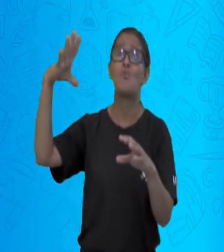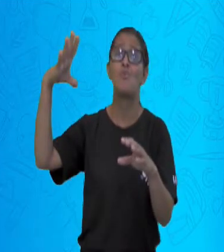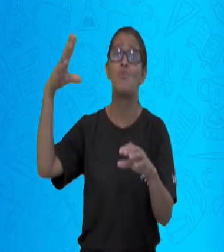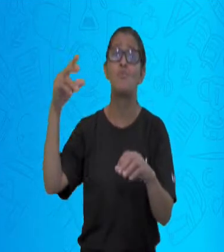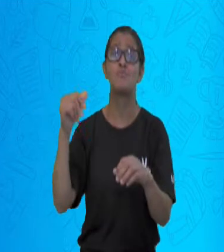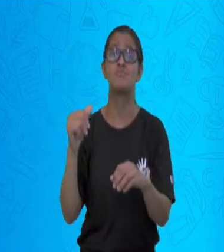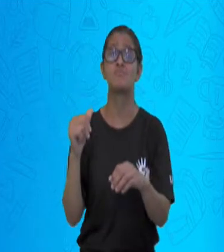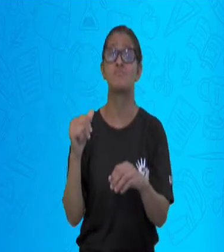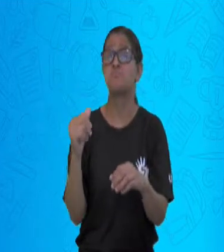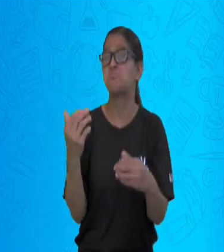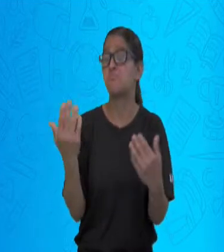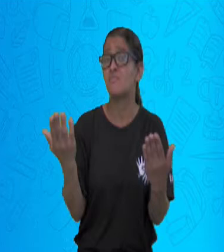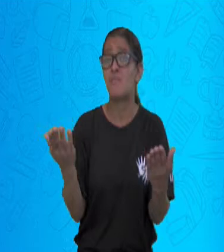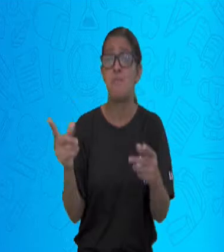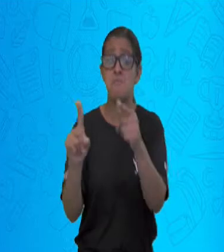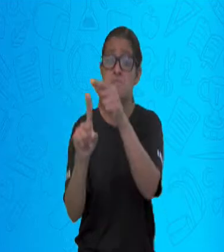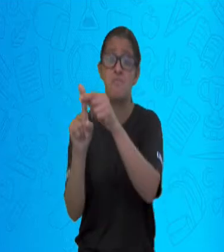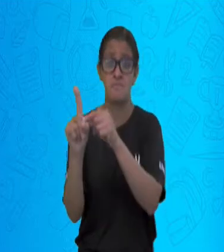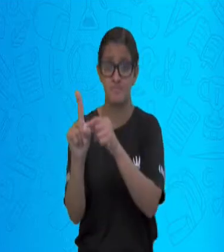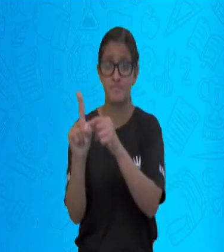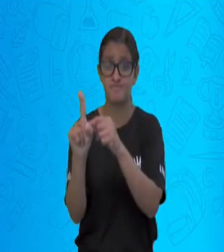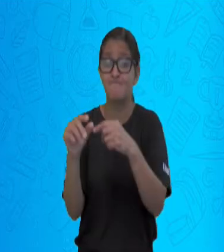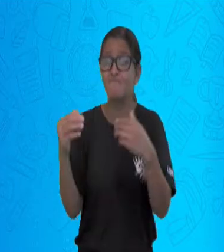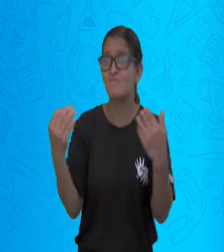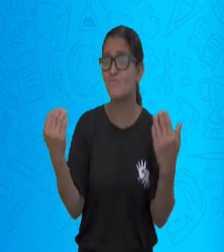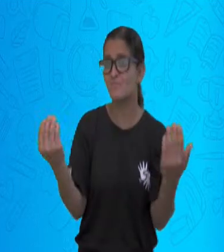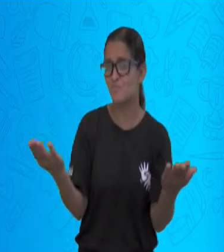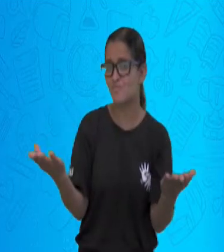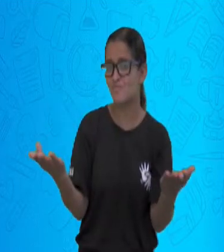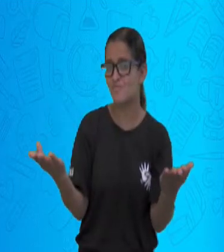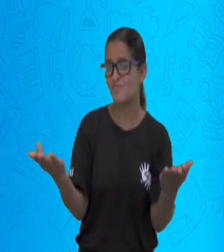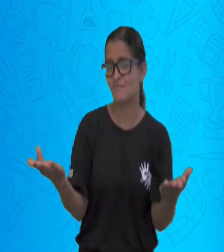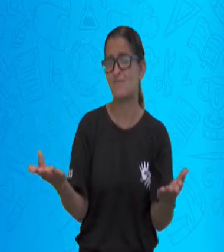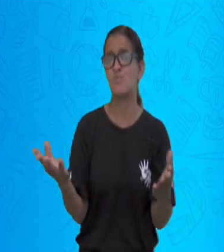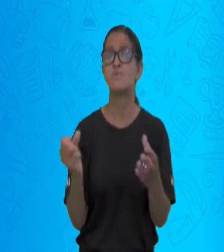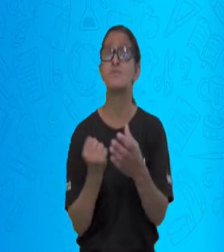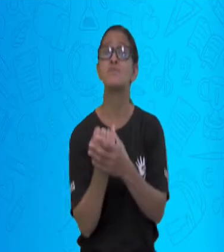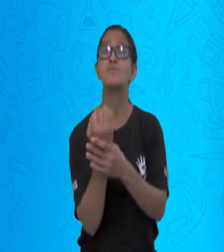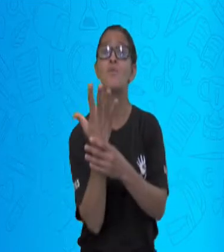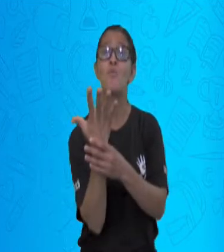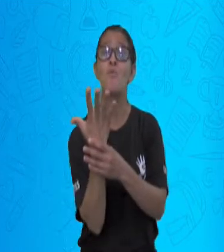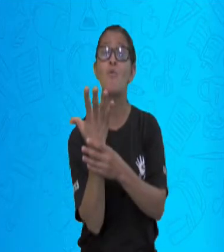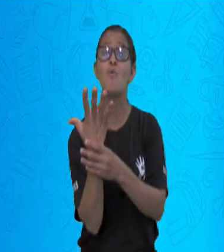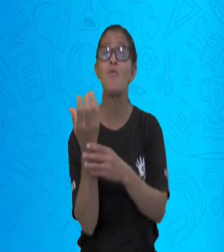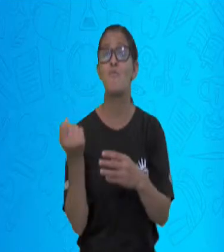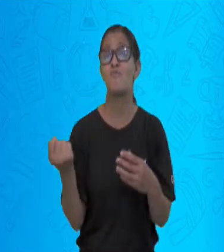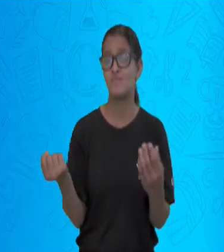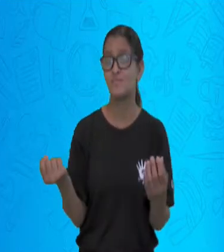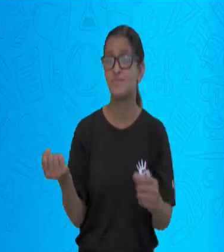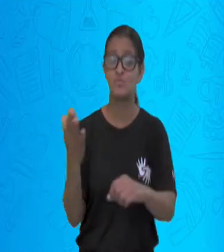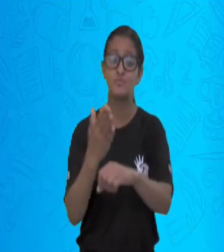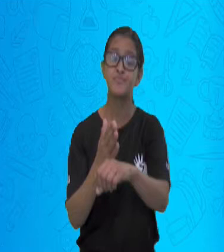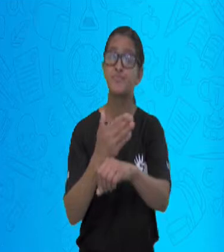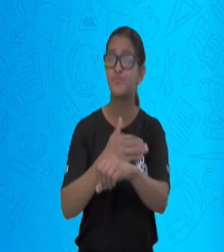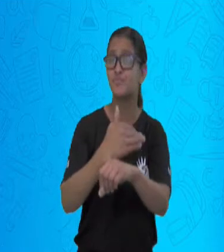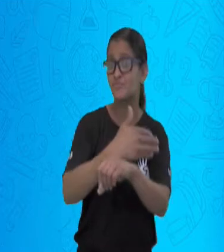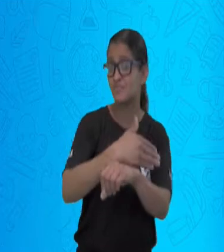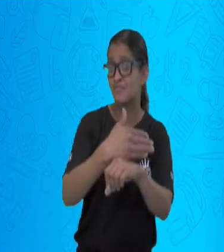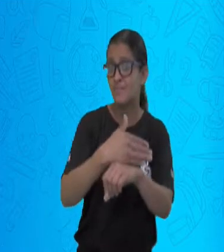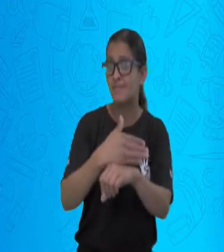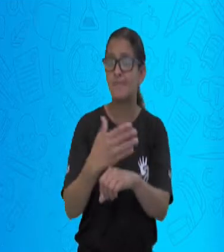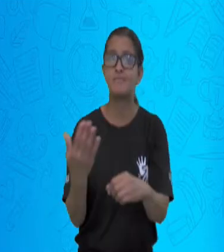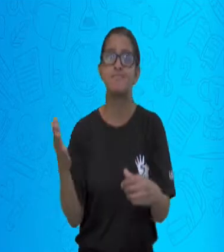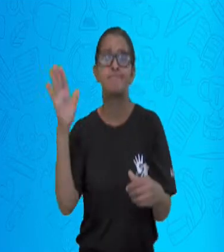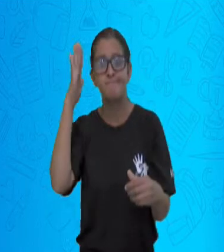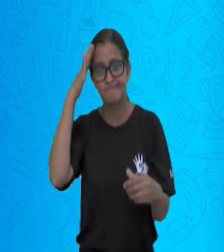do mês, né? Então, isso foi ocorrendo ao longo do tempo. A própria criação do relógio, eles também não tinham noção